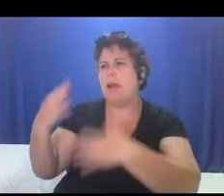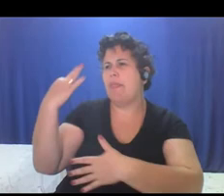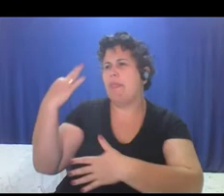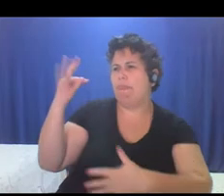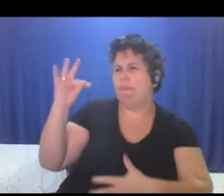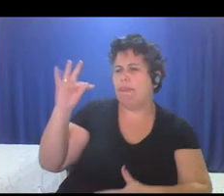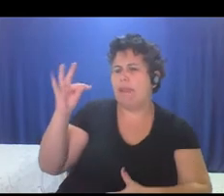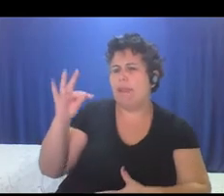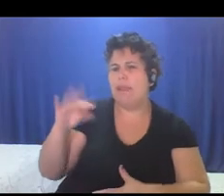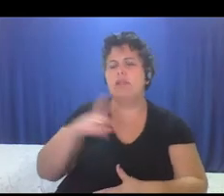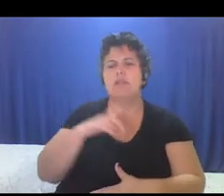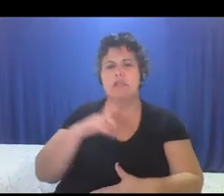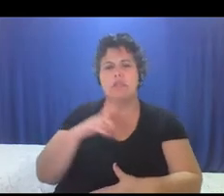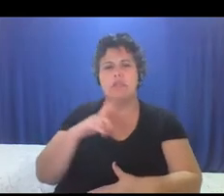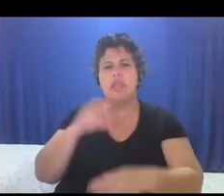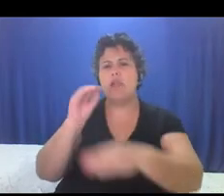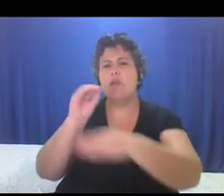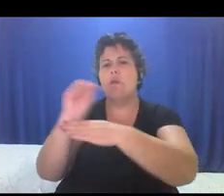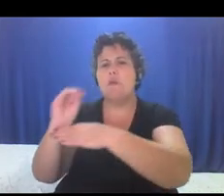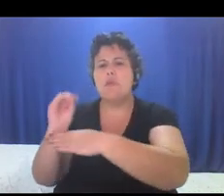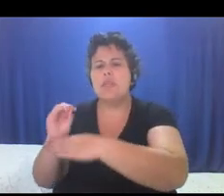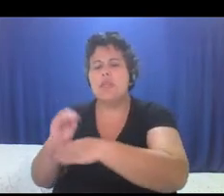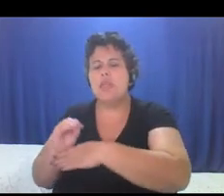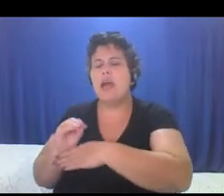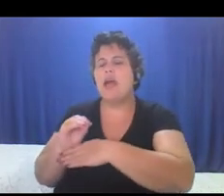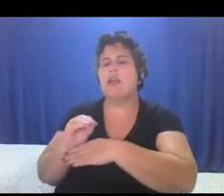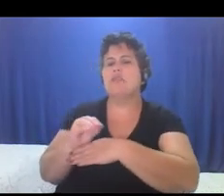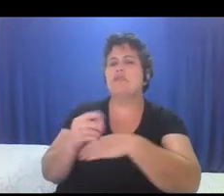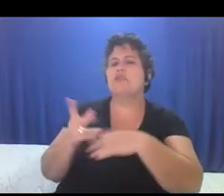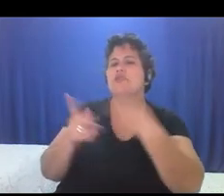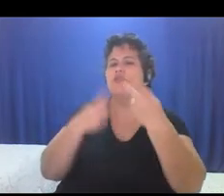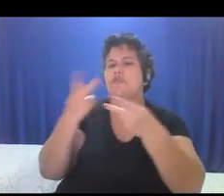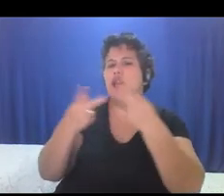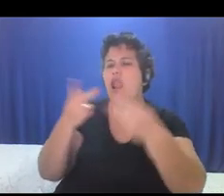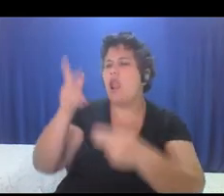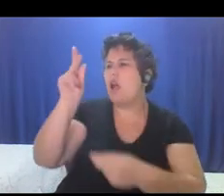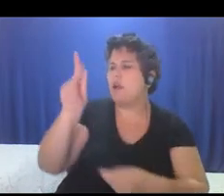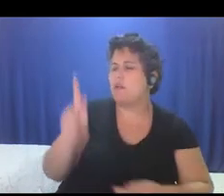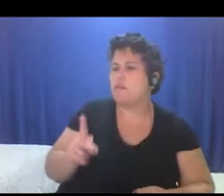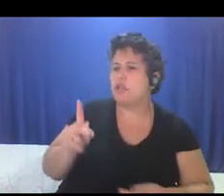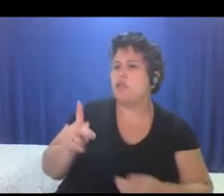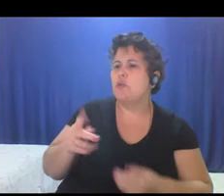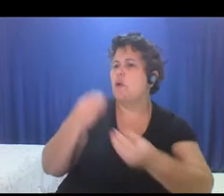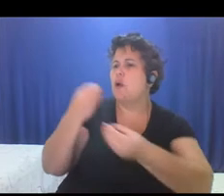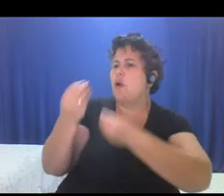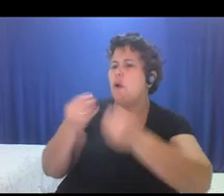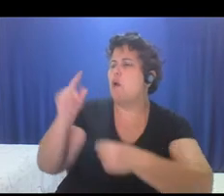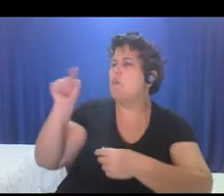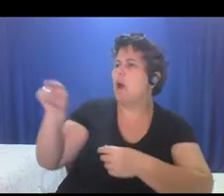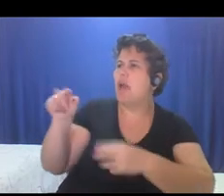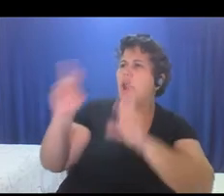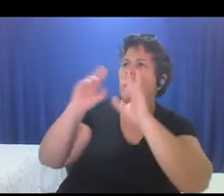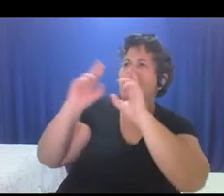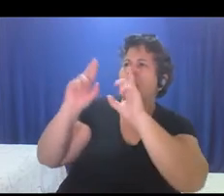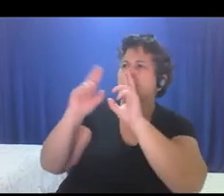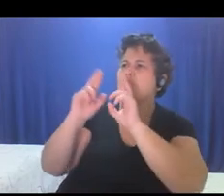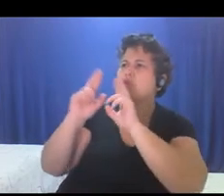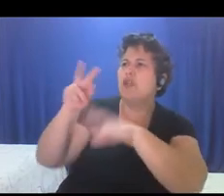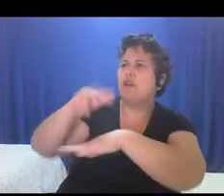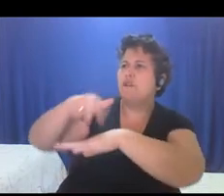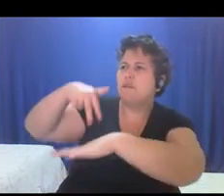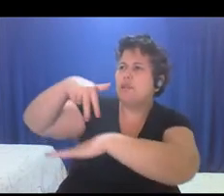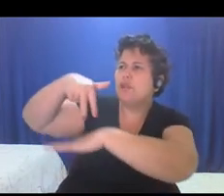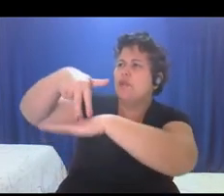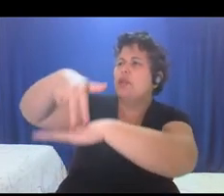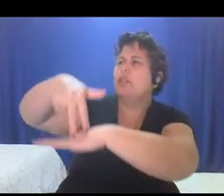sempre tem esse cuidado e sempre levar para a pessoa o quanto ela vai ser o protagonista da jornada dela aqui dentro, né? Óbvio,